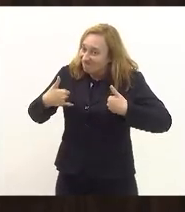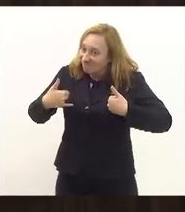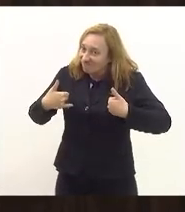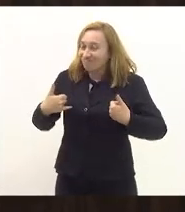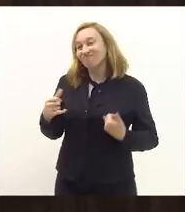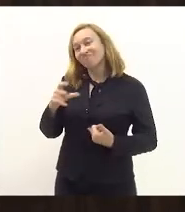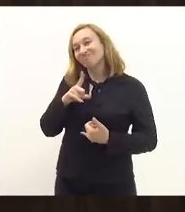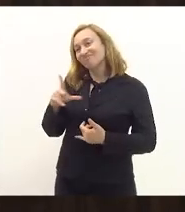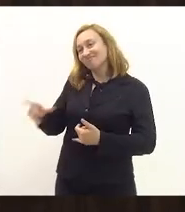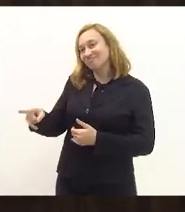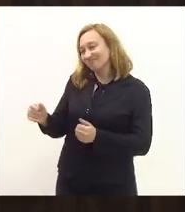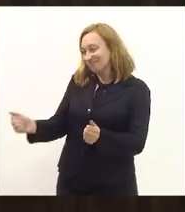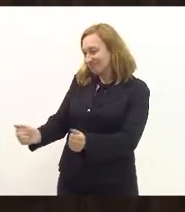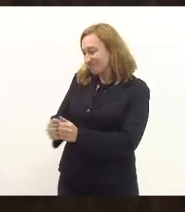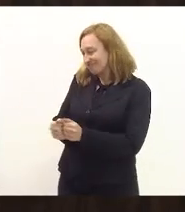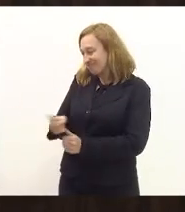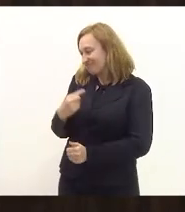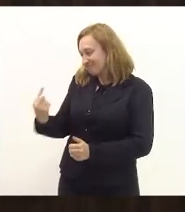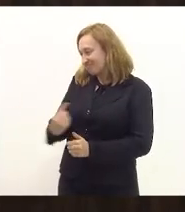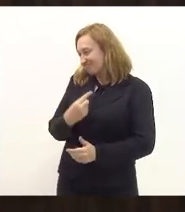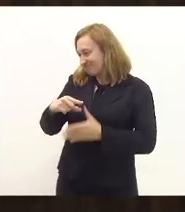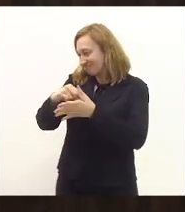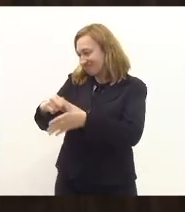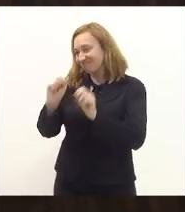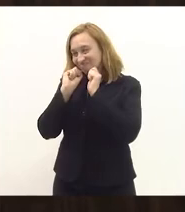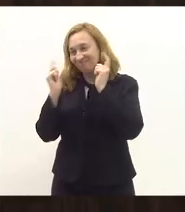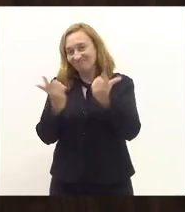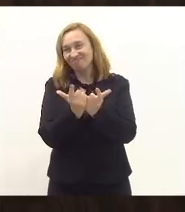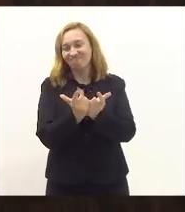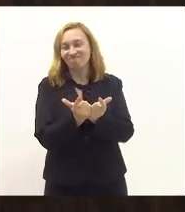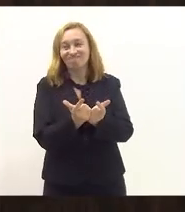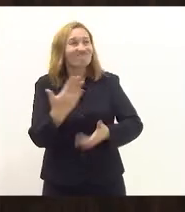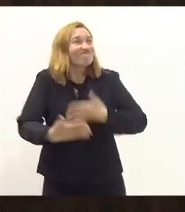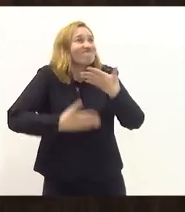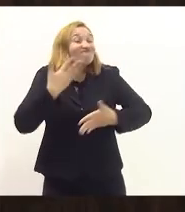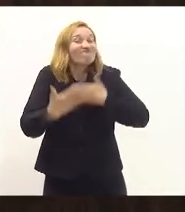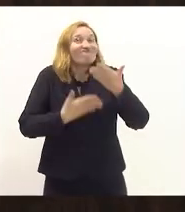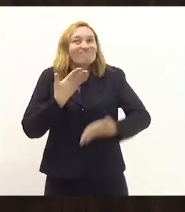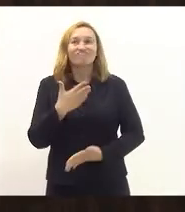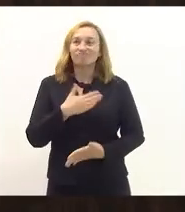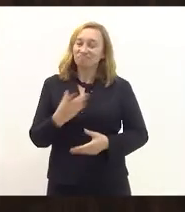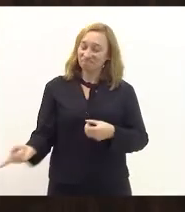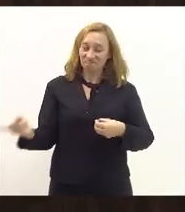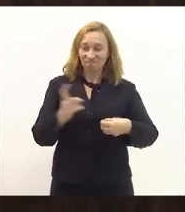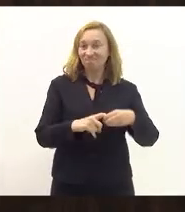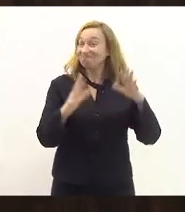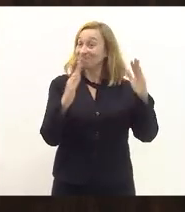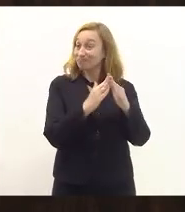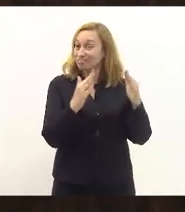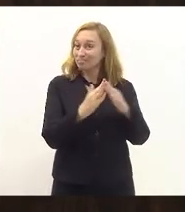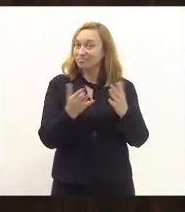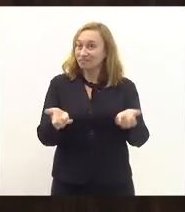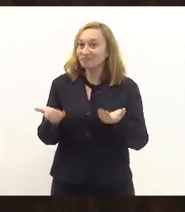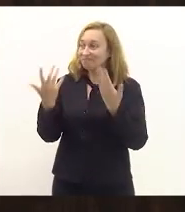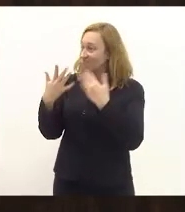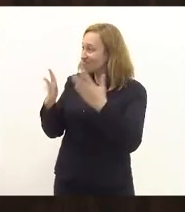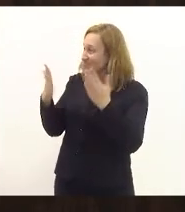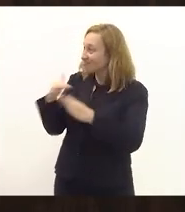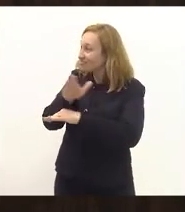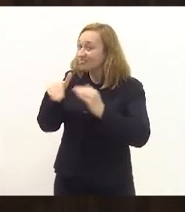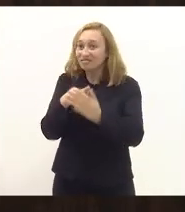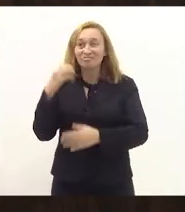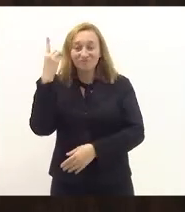ter você como nossa liderança na Assembleia Legislativa. É uma alegria para mim voltar a essa casa, eu quero cumprimentar você e todos